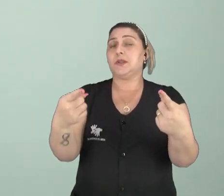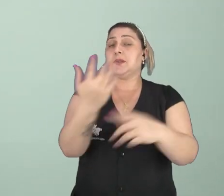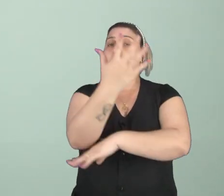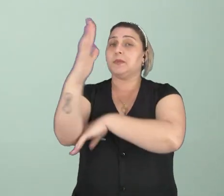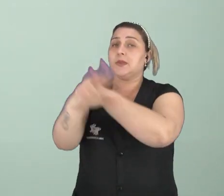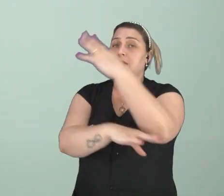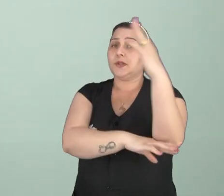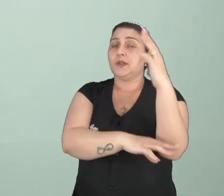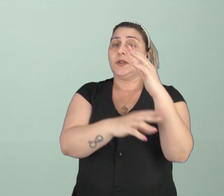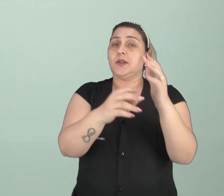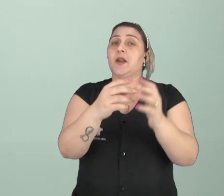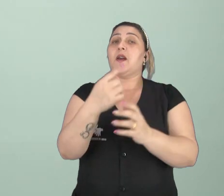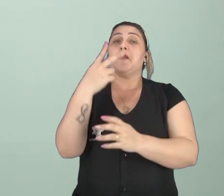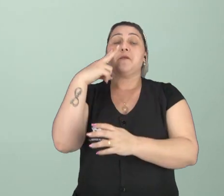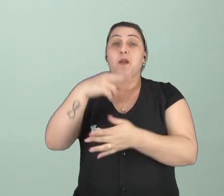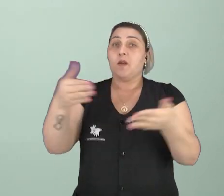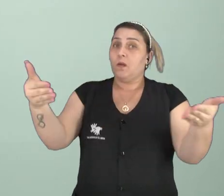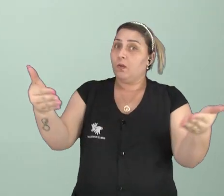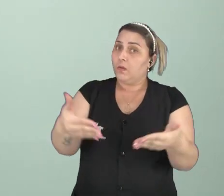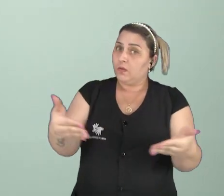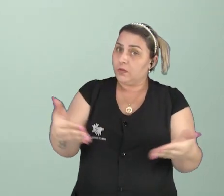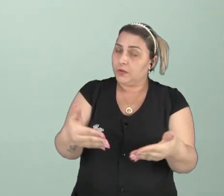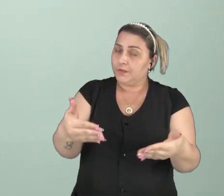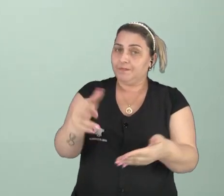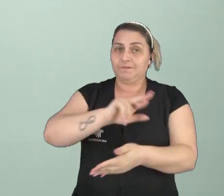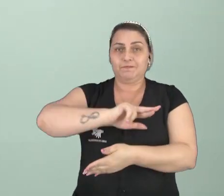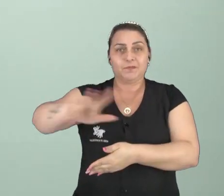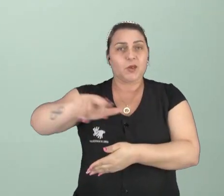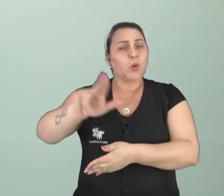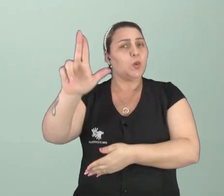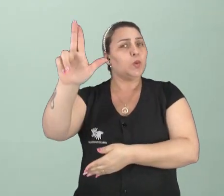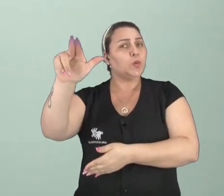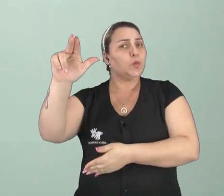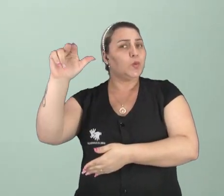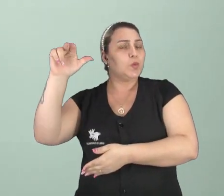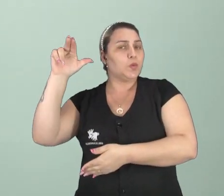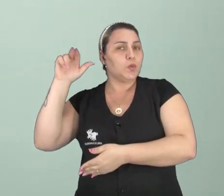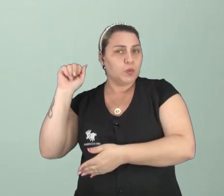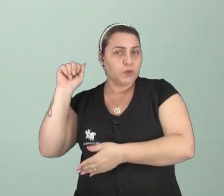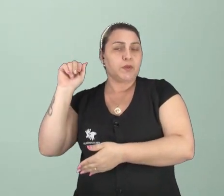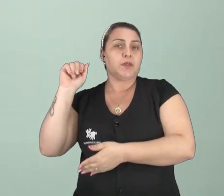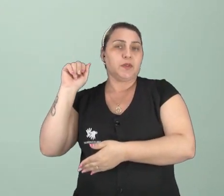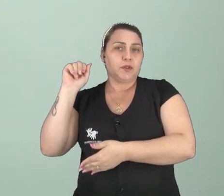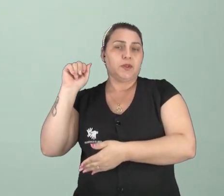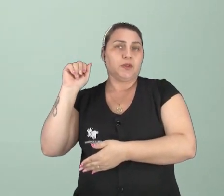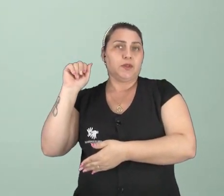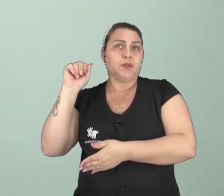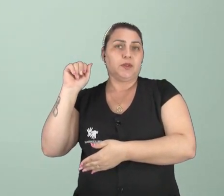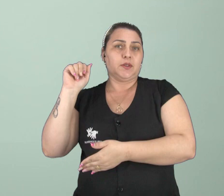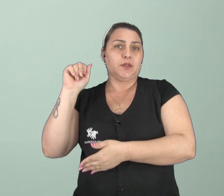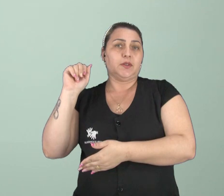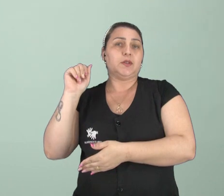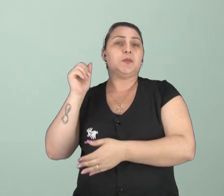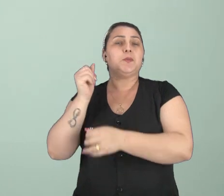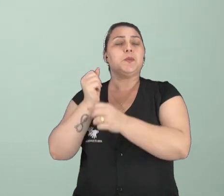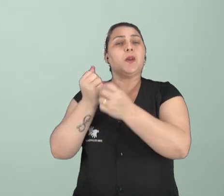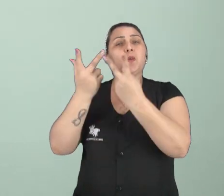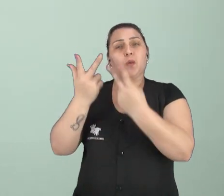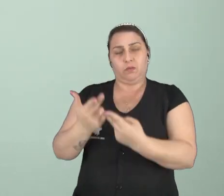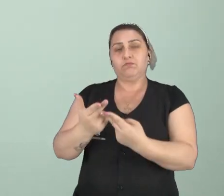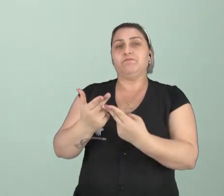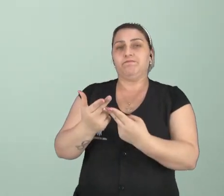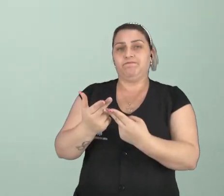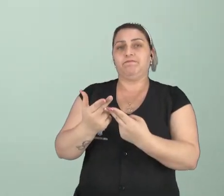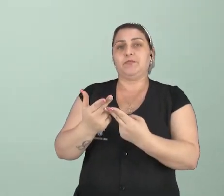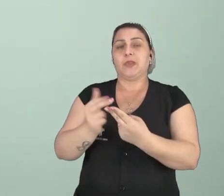paisagem que a gente conhece hoje, ela não é e nunca foi assim nos anos anteriores, certo? As